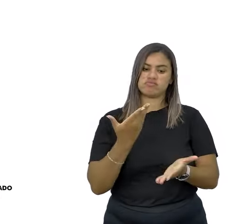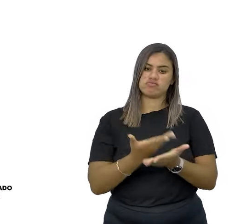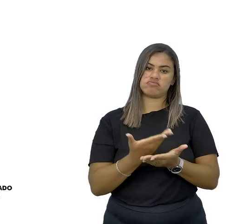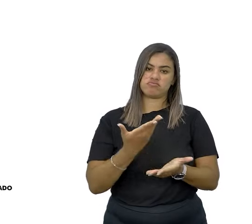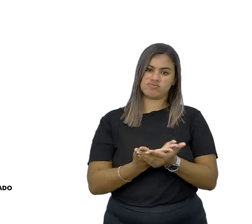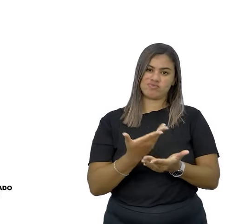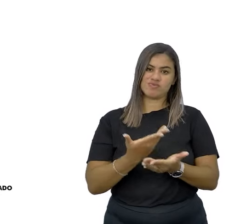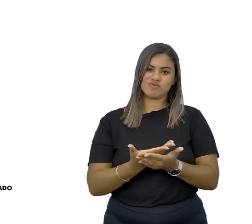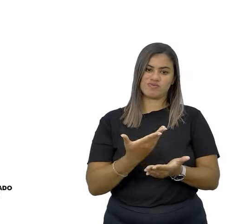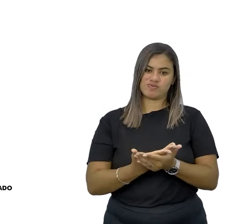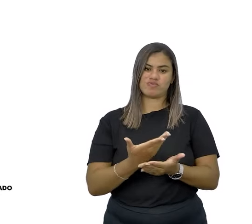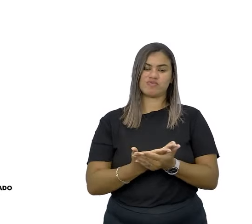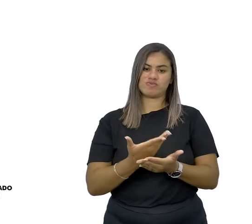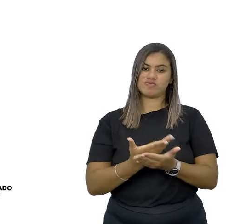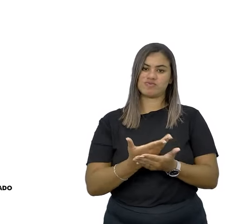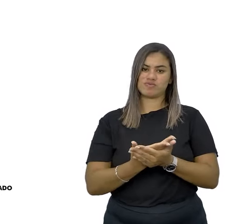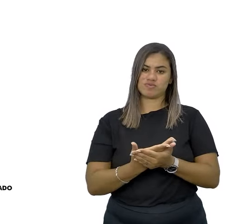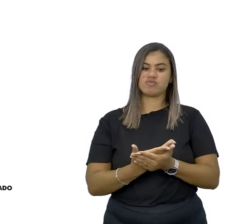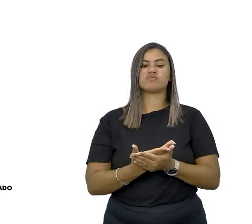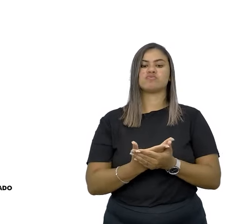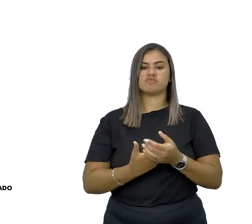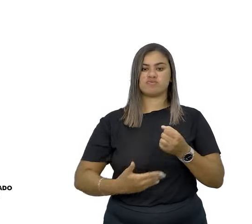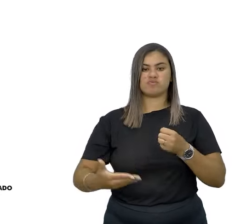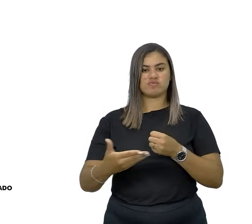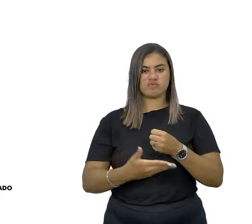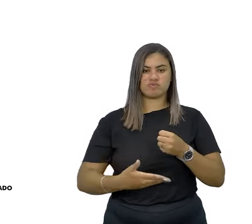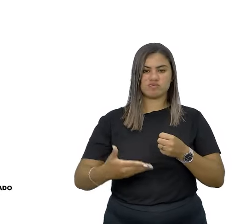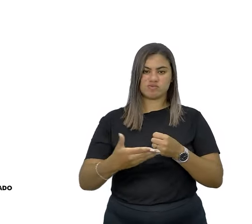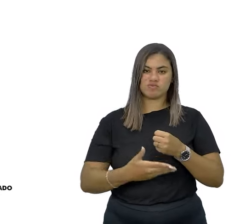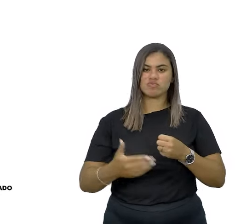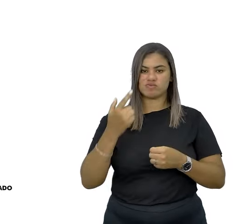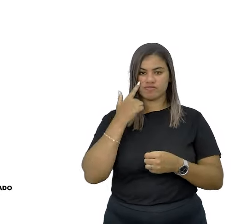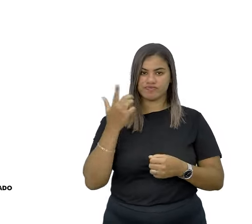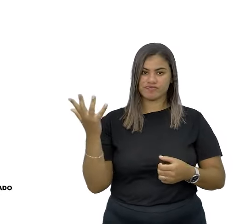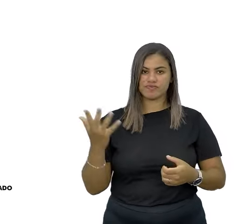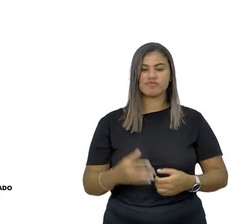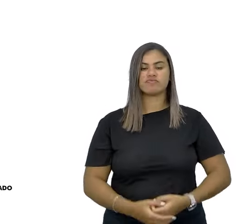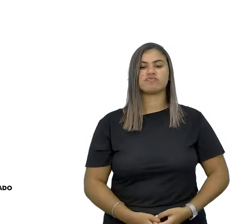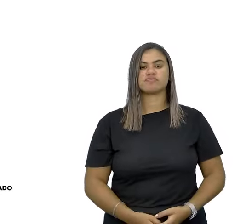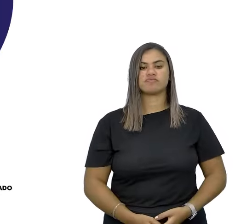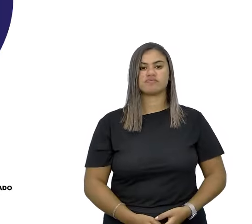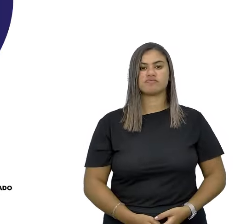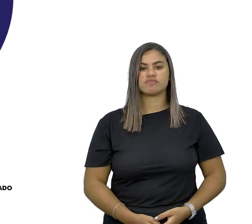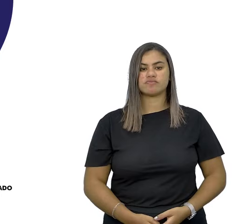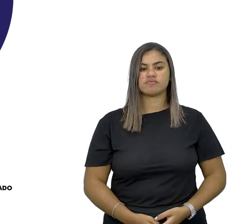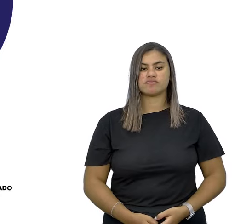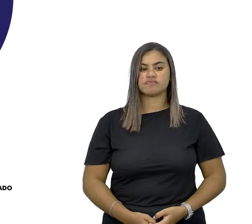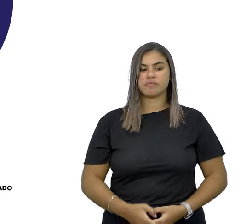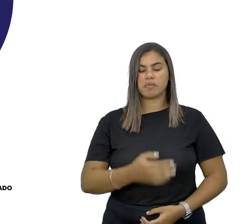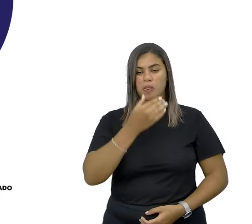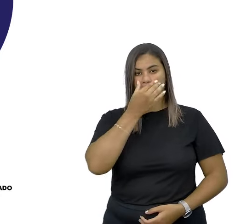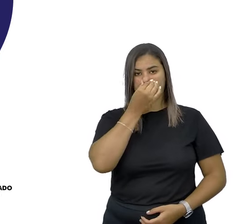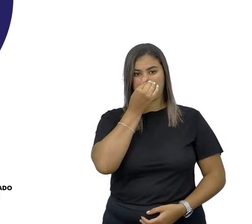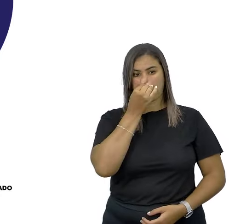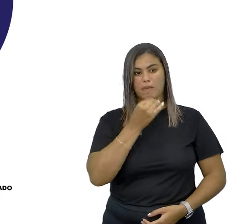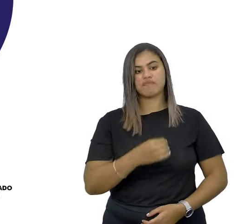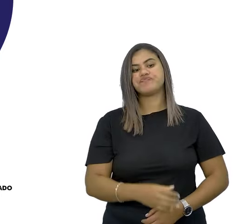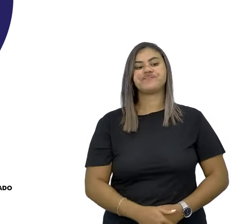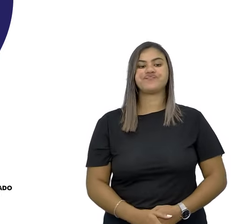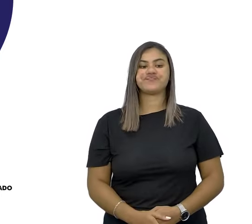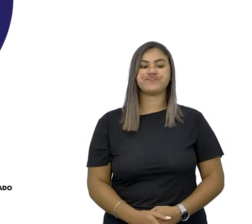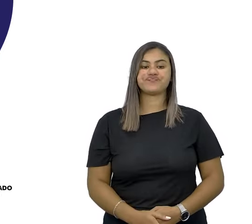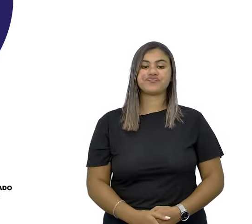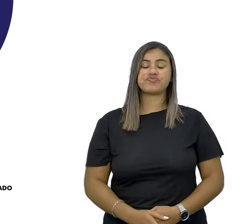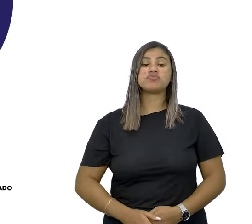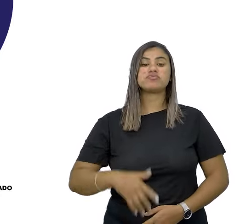dessas aulas, dessa estrutura, desse movimento metodológico. Pode passar. Vamos